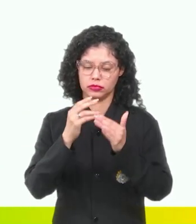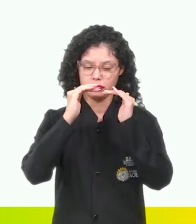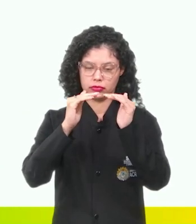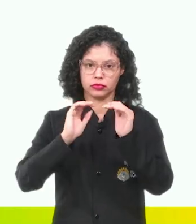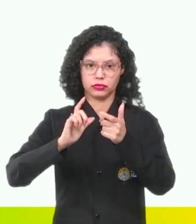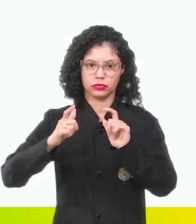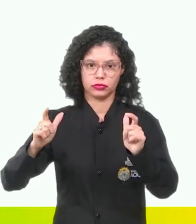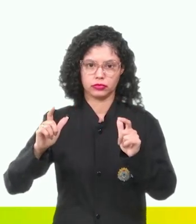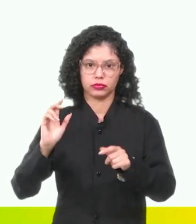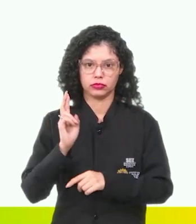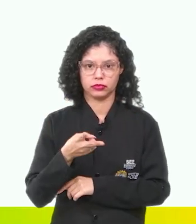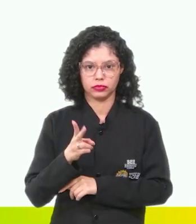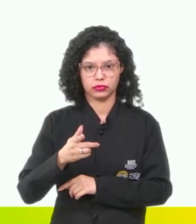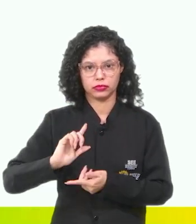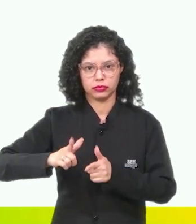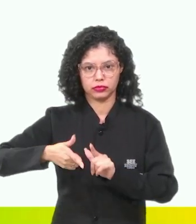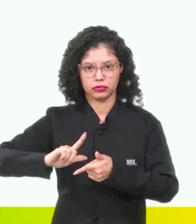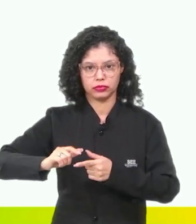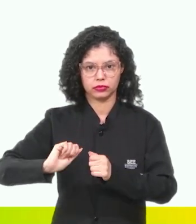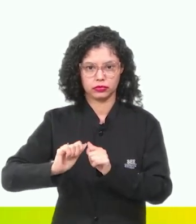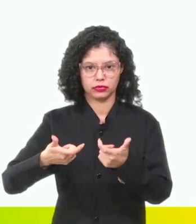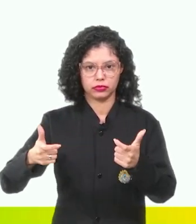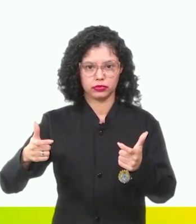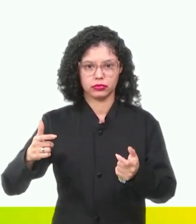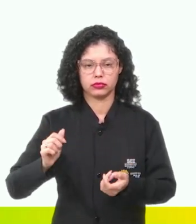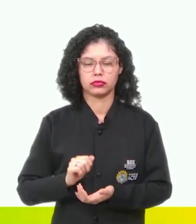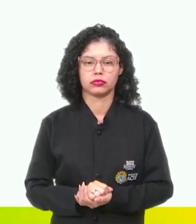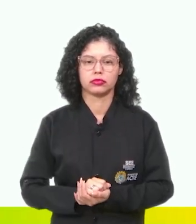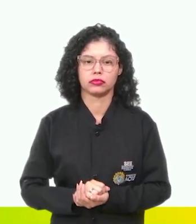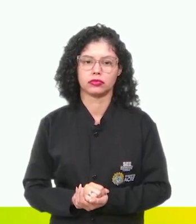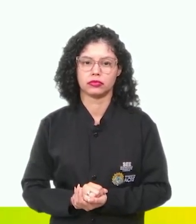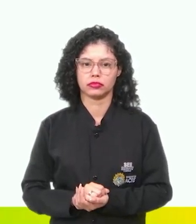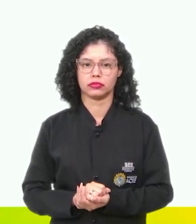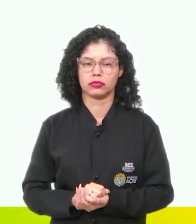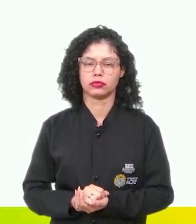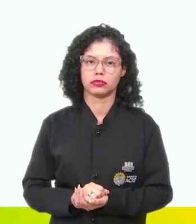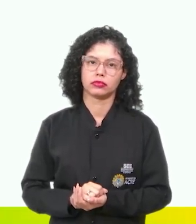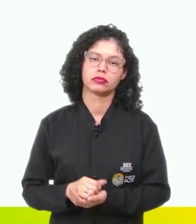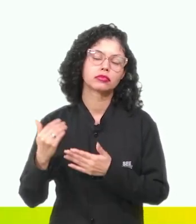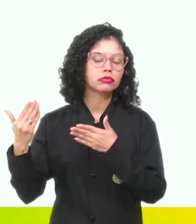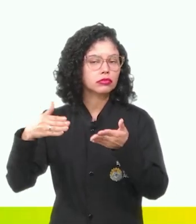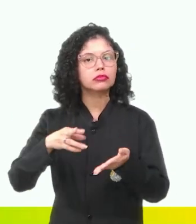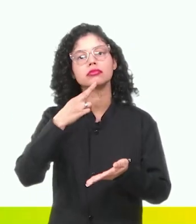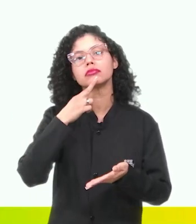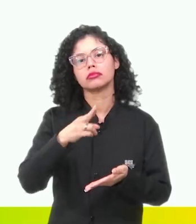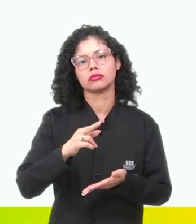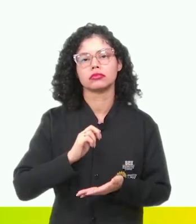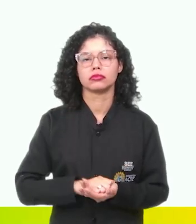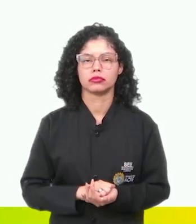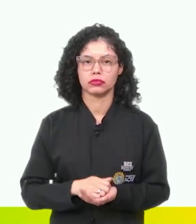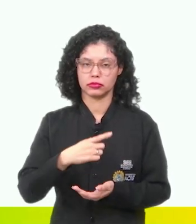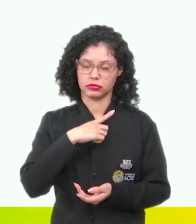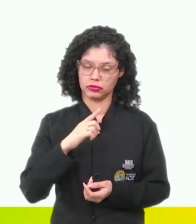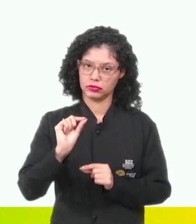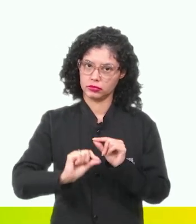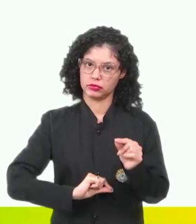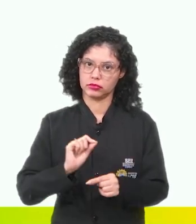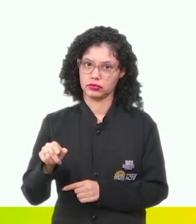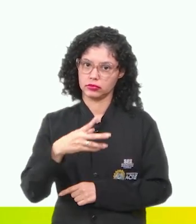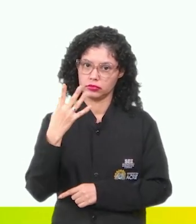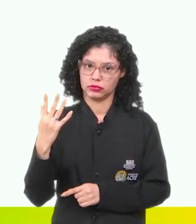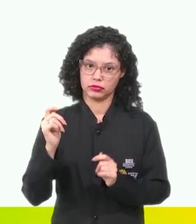maior primeiro, tá, pessoal? Por isso que vai ficando assim. Então, Mendel chegou a um resultado. Ele obteve